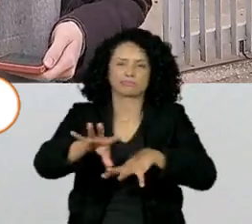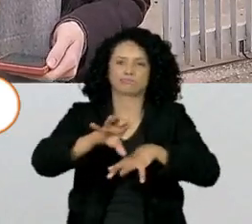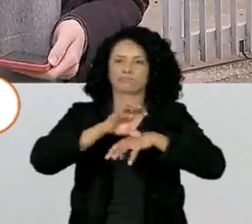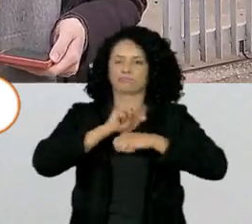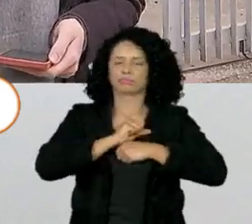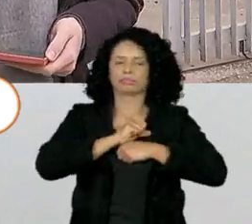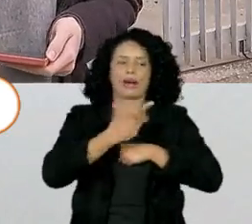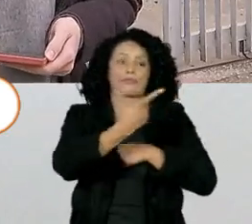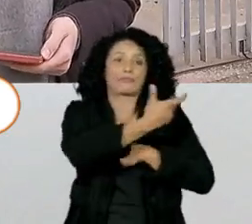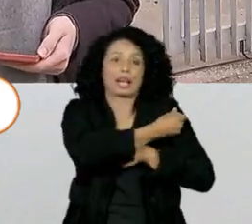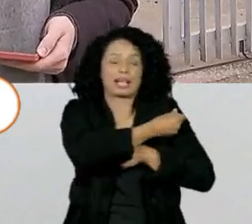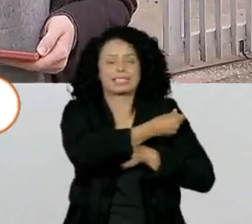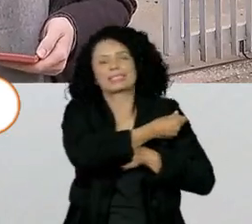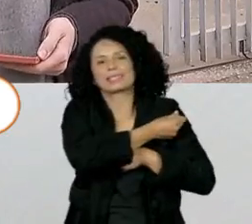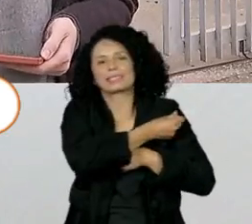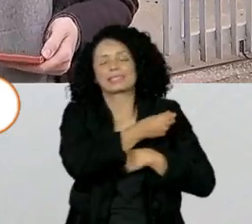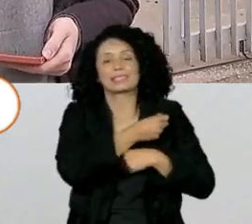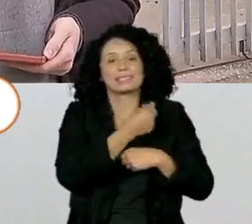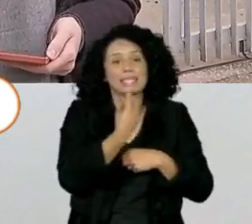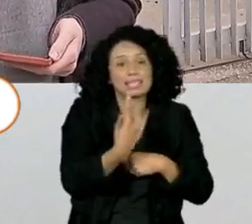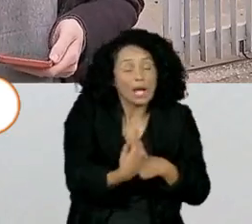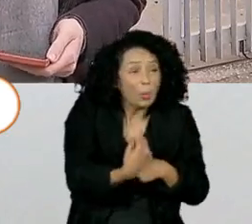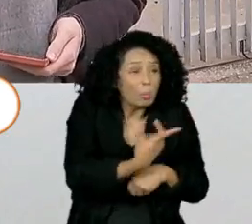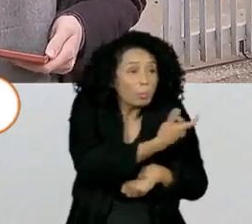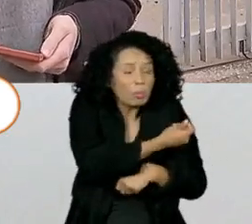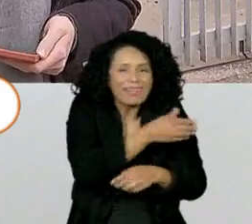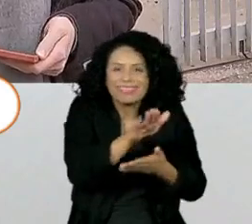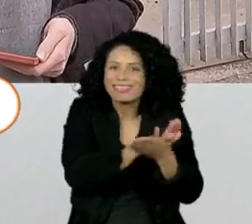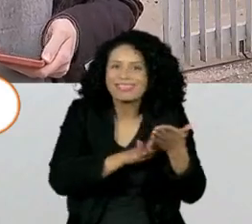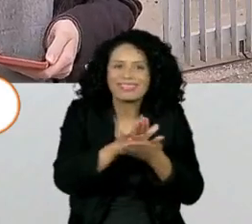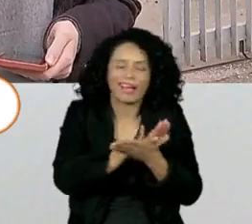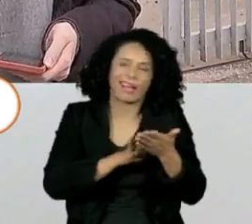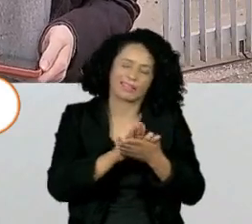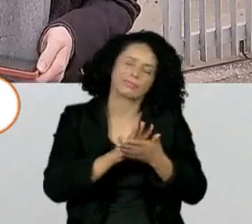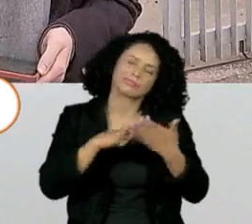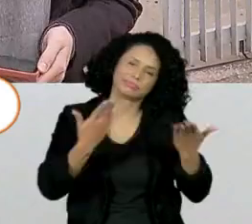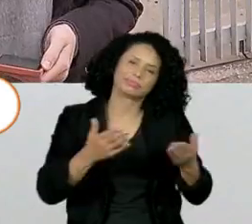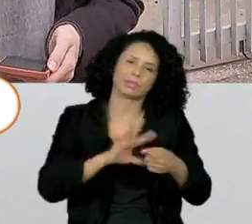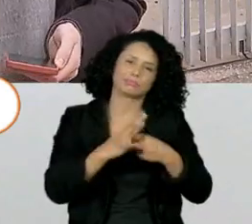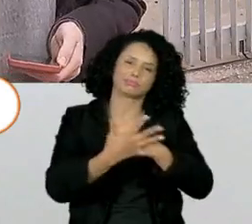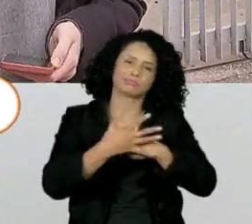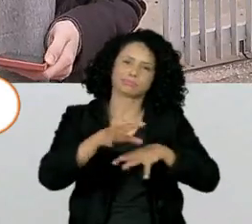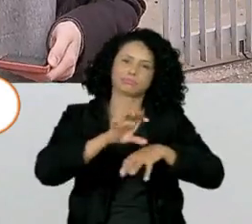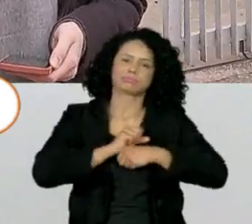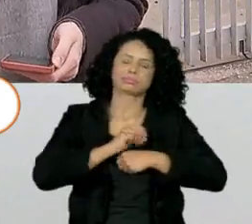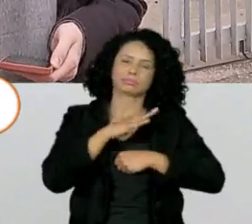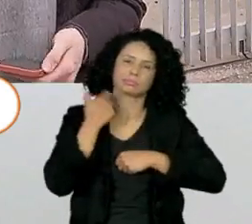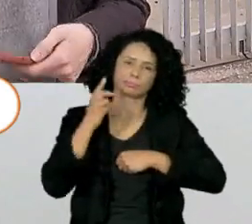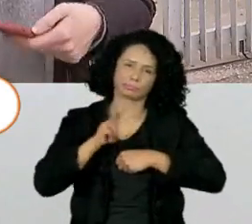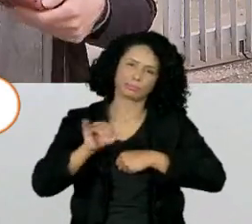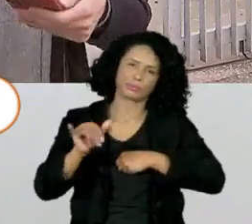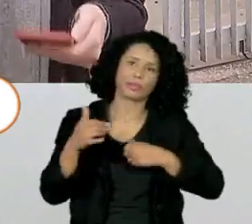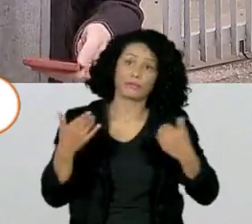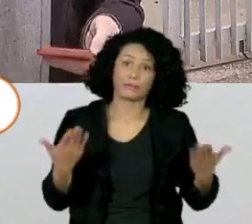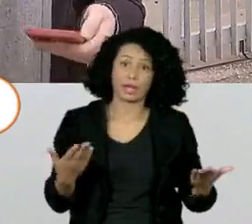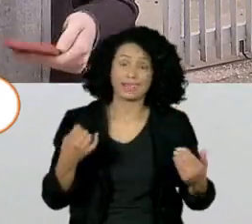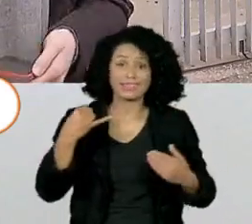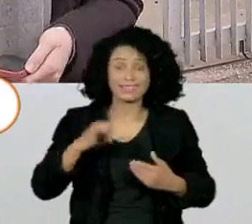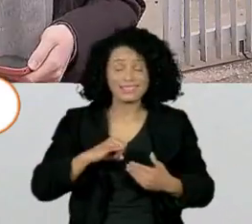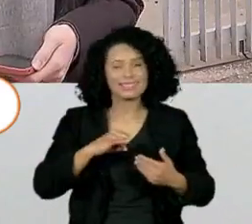tomar pelo menos uma dose da vacina contra a Covid-19. Portanto, é importante sim ficar em dia com a imunização